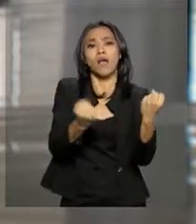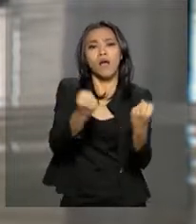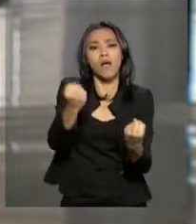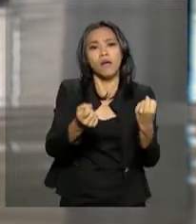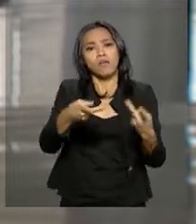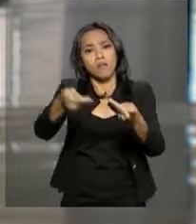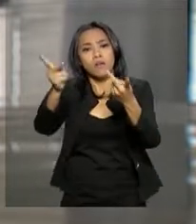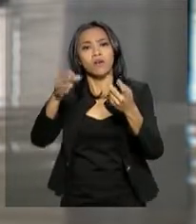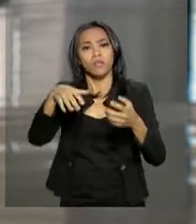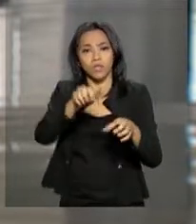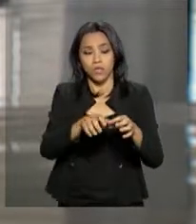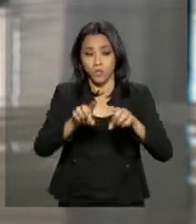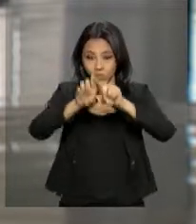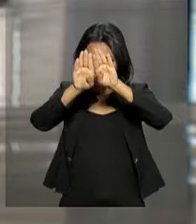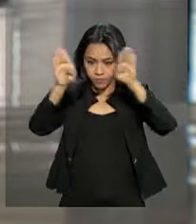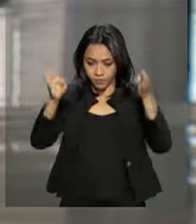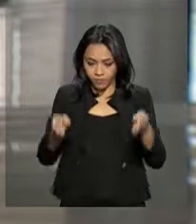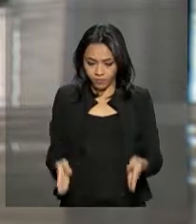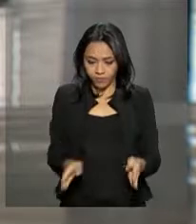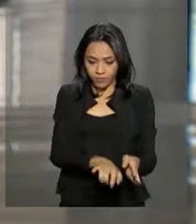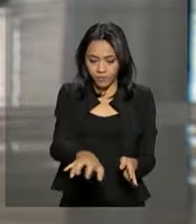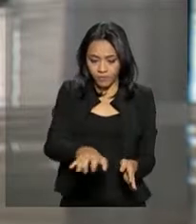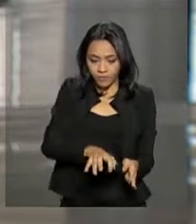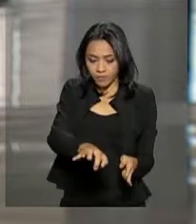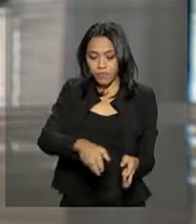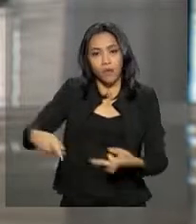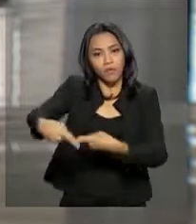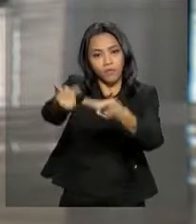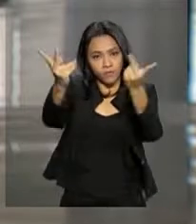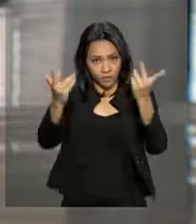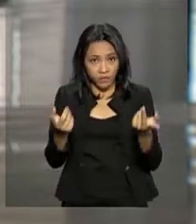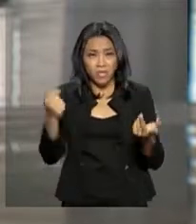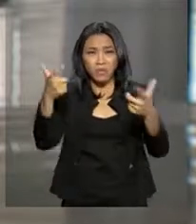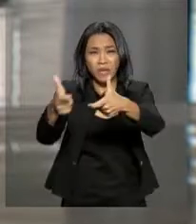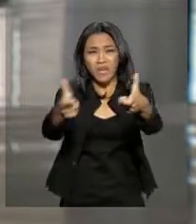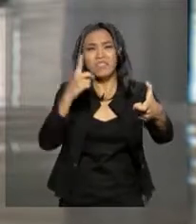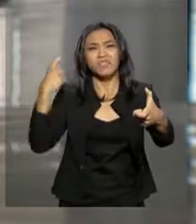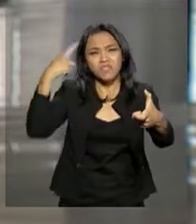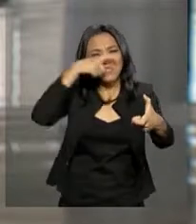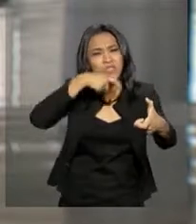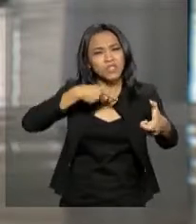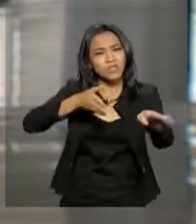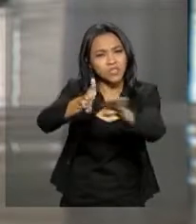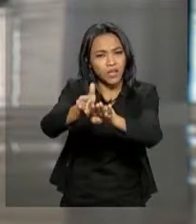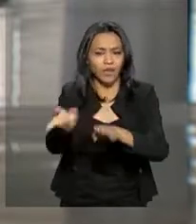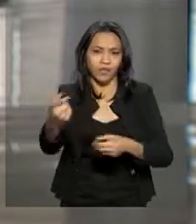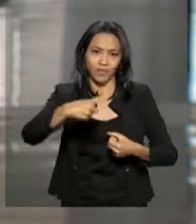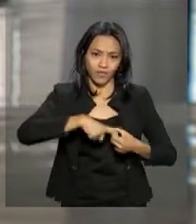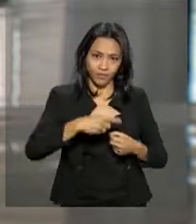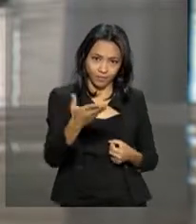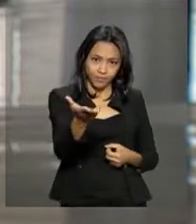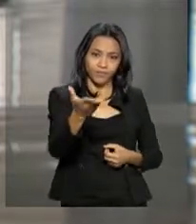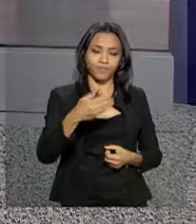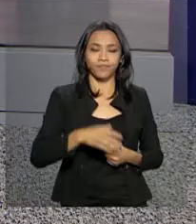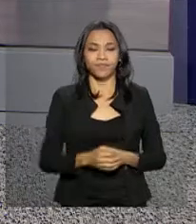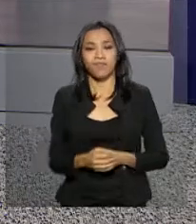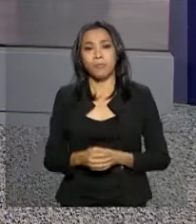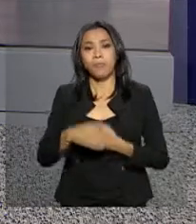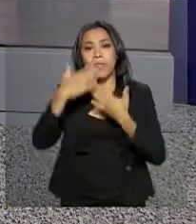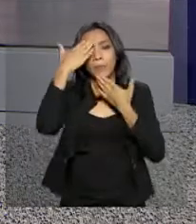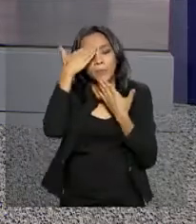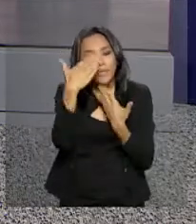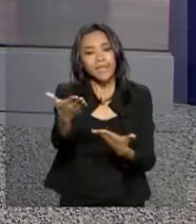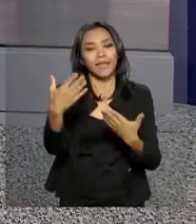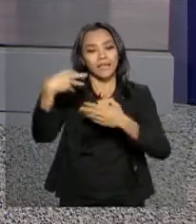no transporte de pessoal nas localidades de difícil acesso volto com você no estúdio renata obrigada